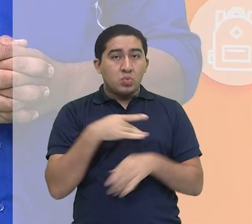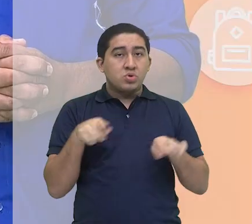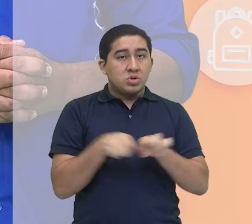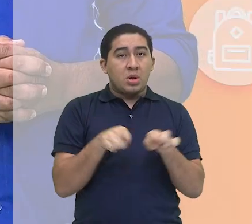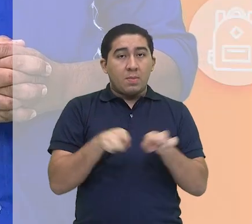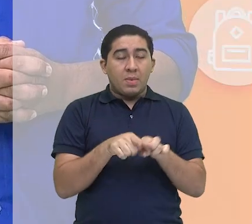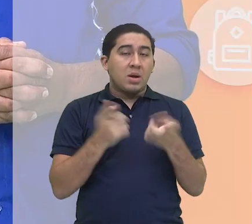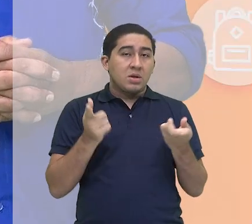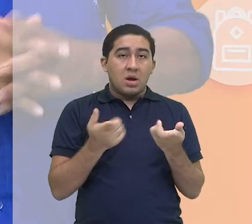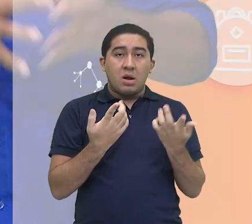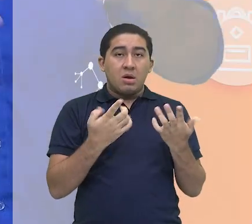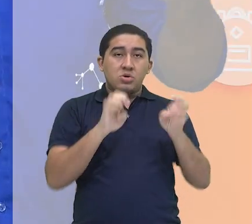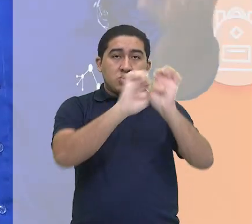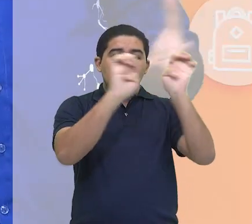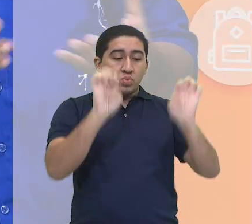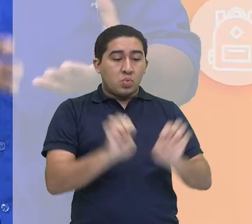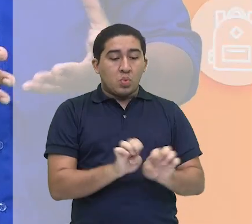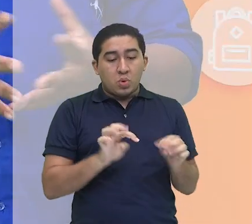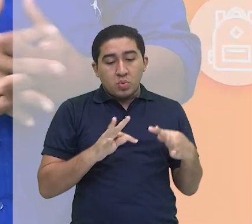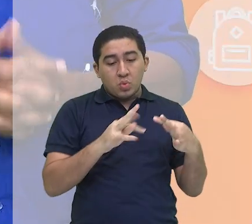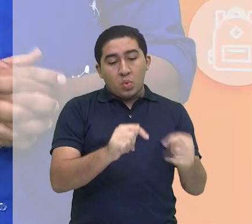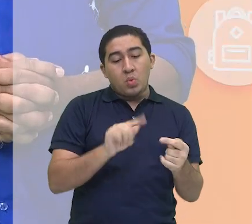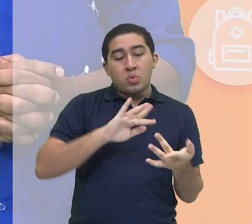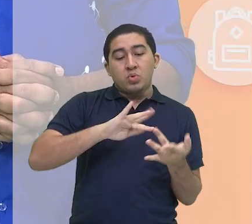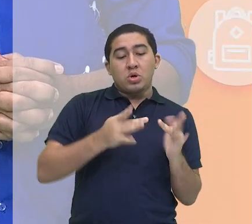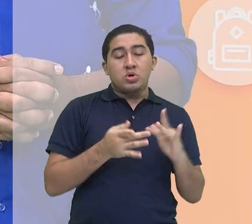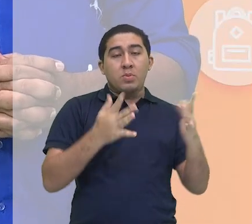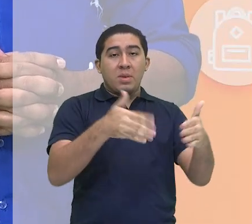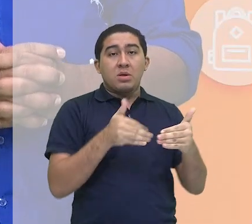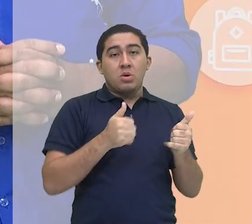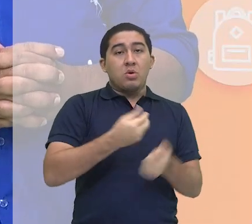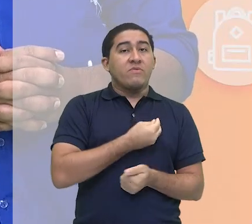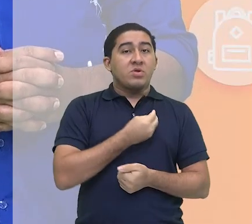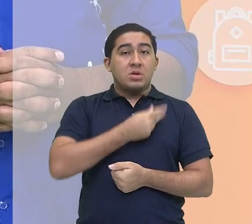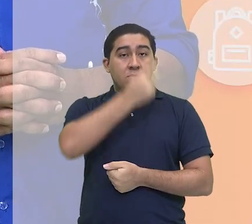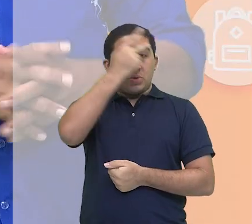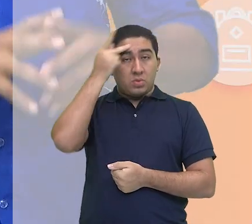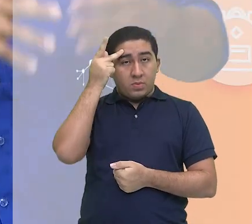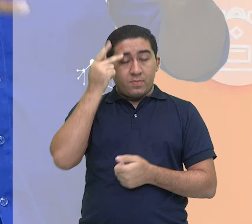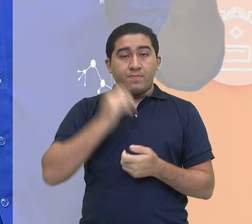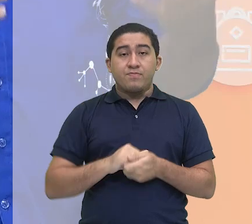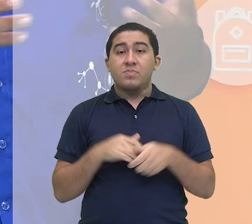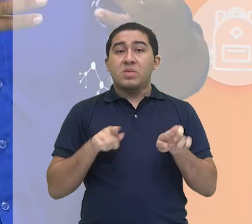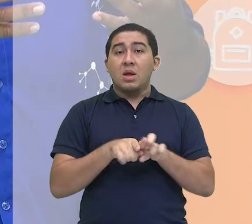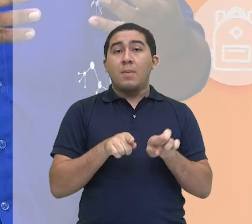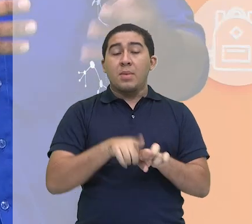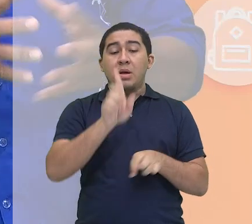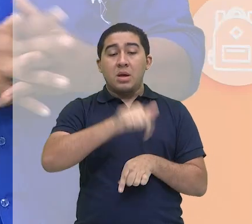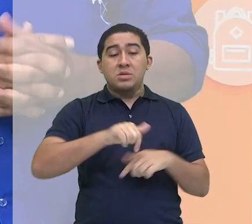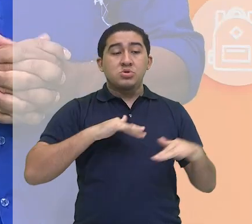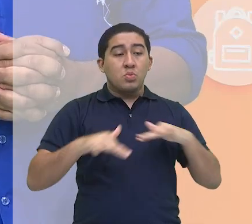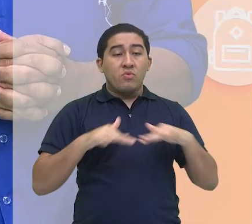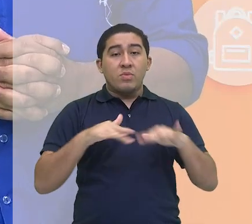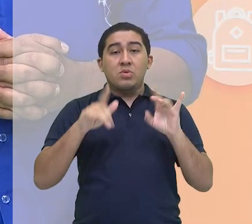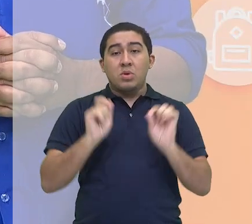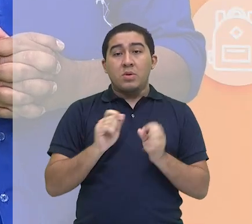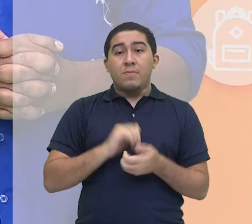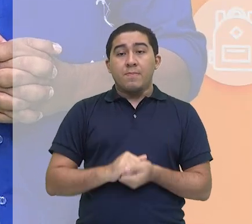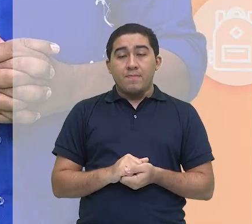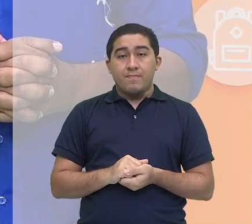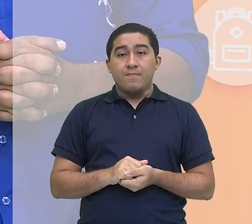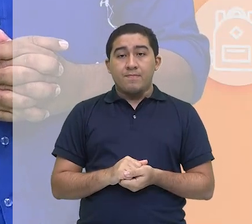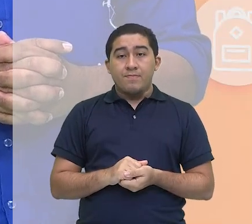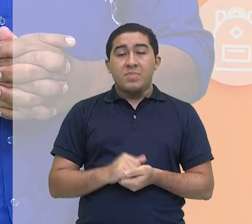da infraestrutura, em todos os sentidos para melhorar a vida das pessoas. E muitas vezes esses movimentos aqui que